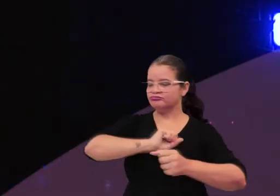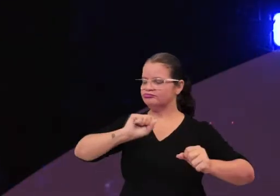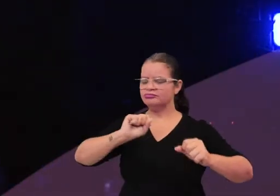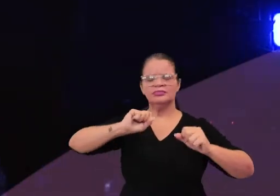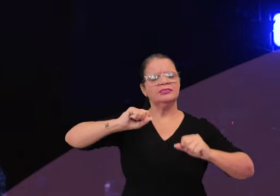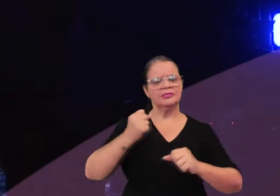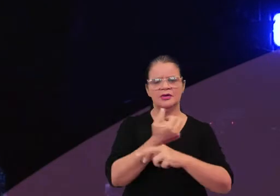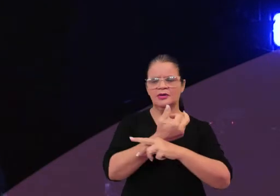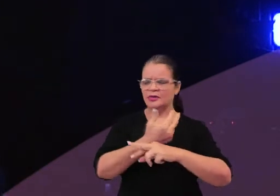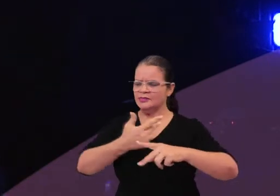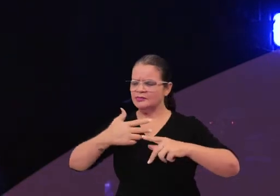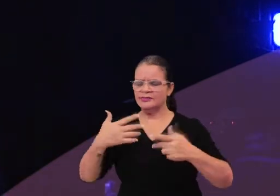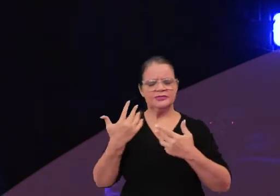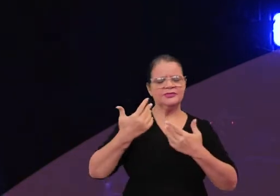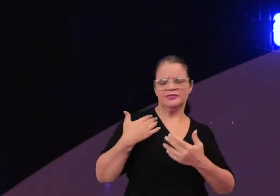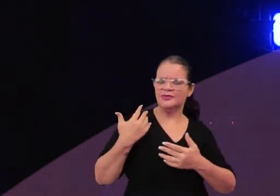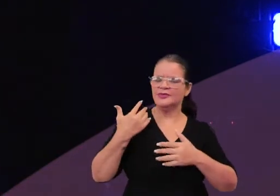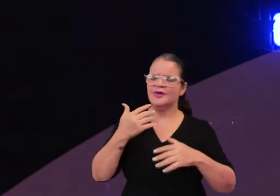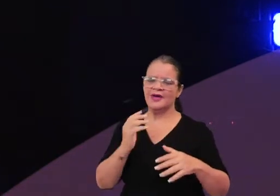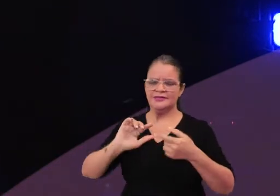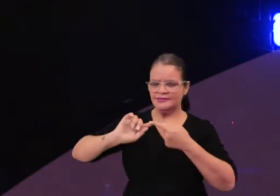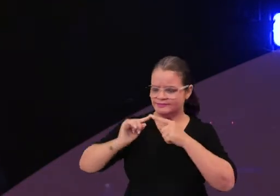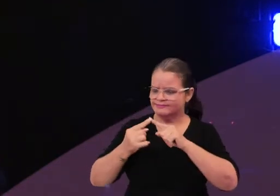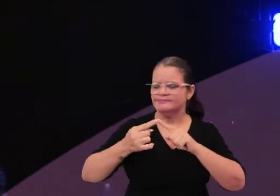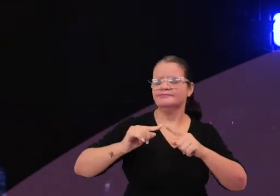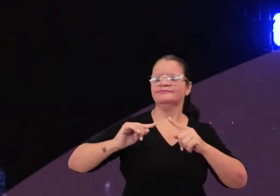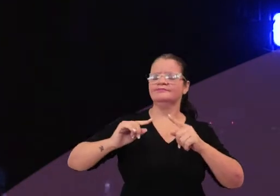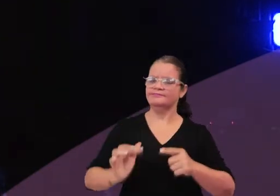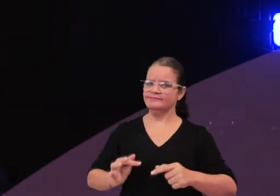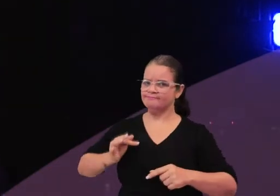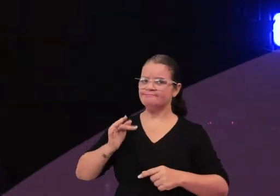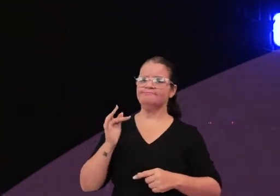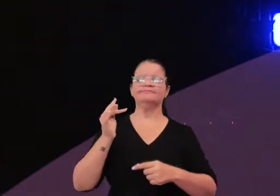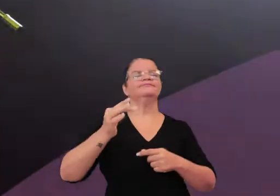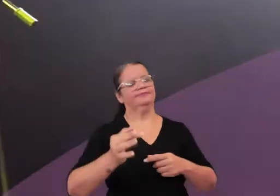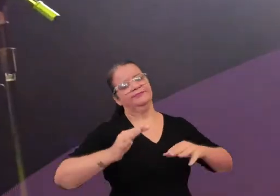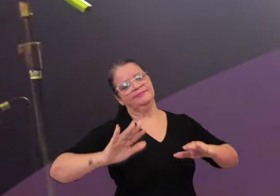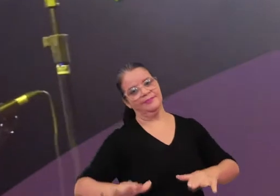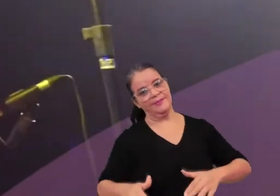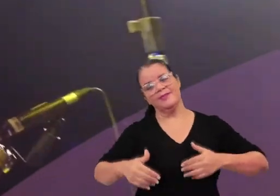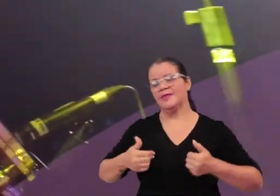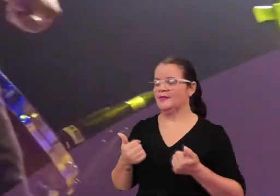Rompendo marcha num ritmo sincronizado.